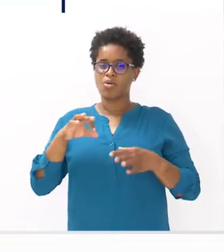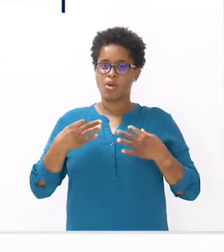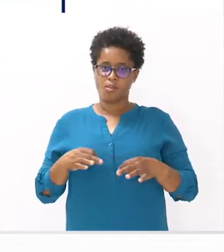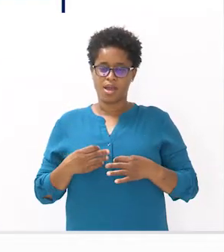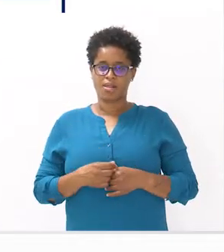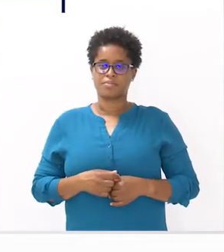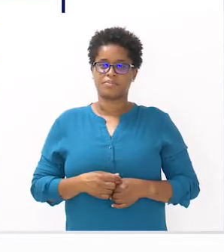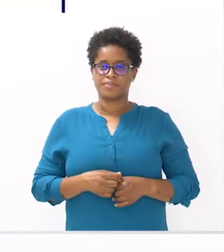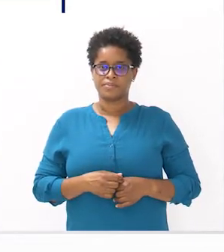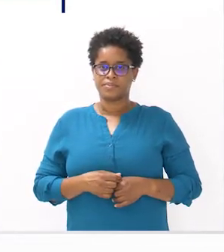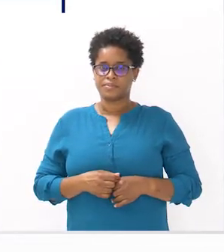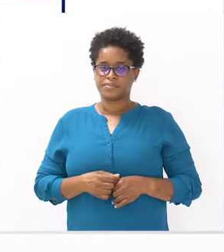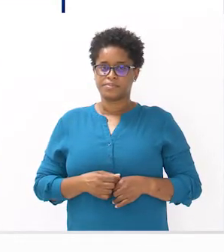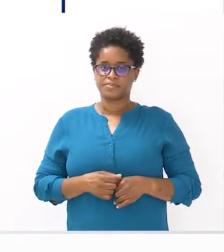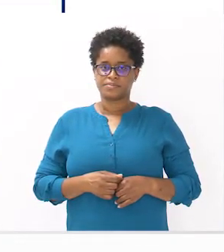normal.